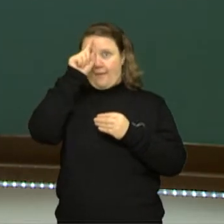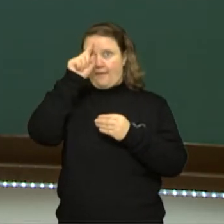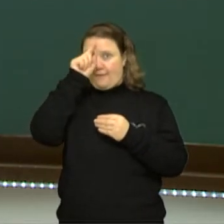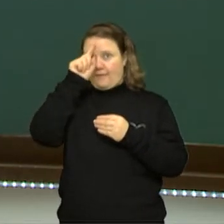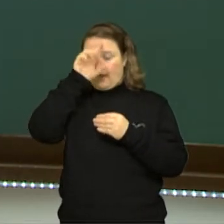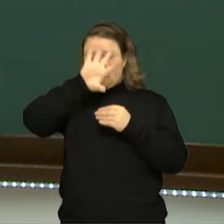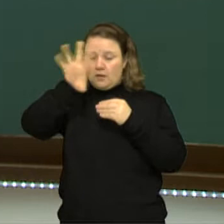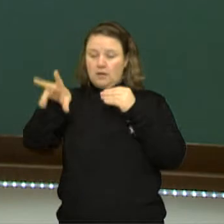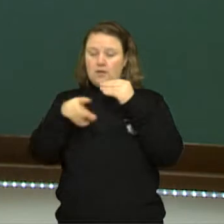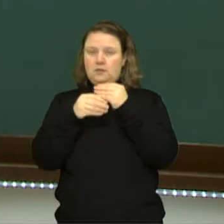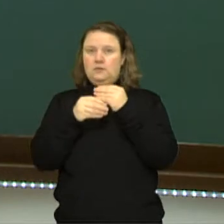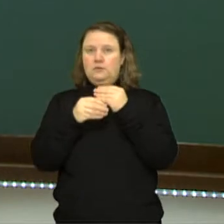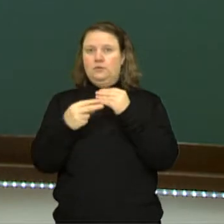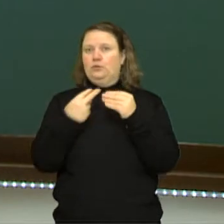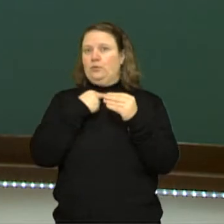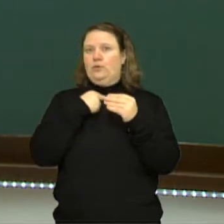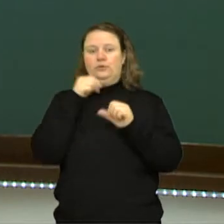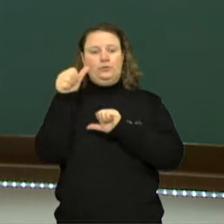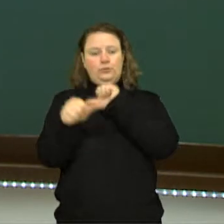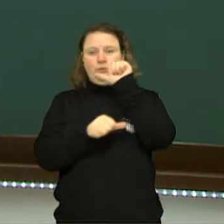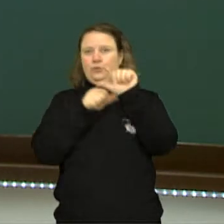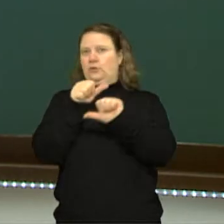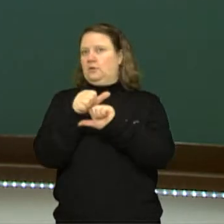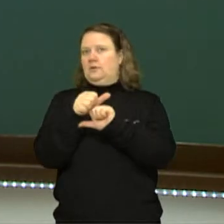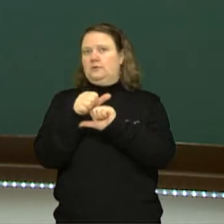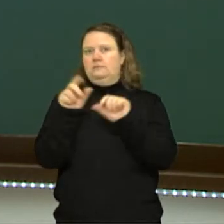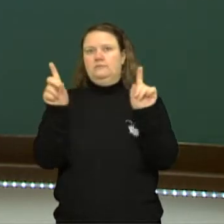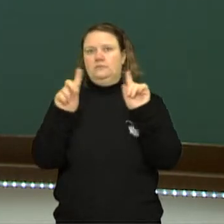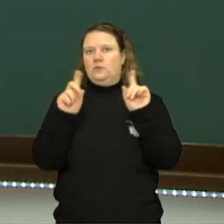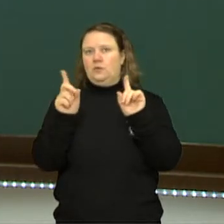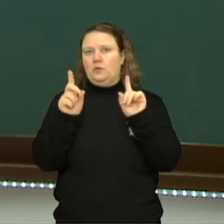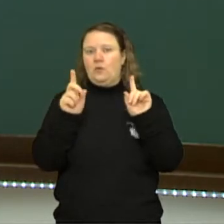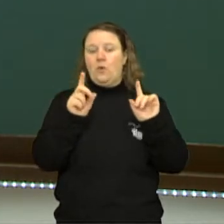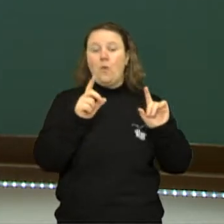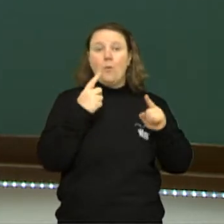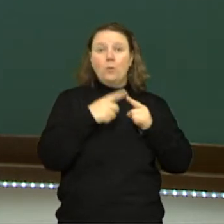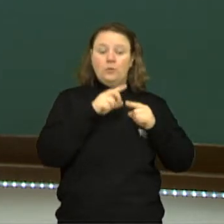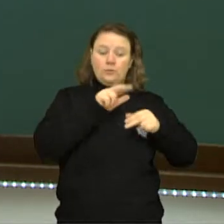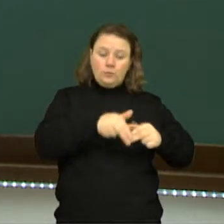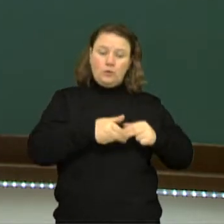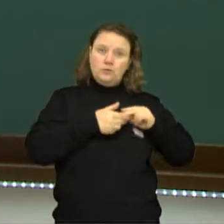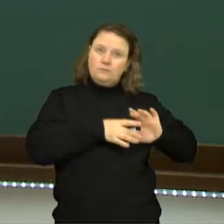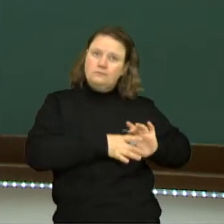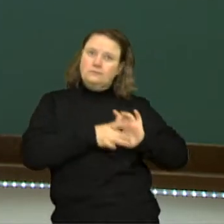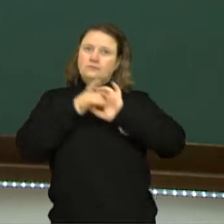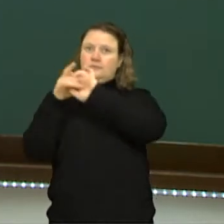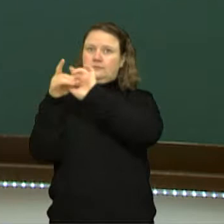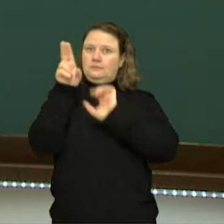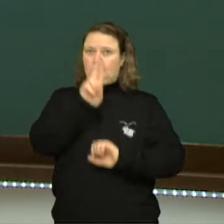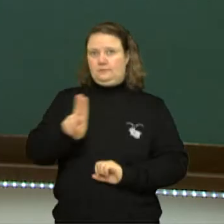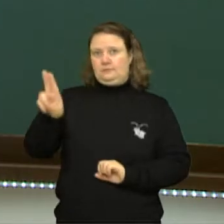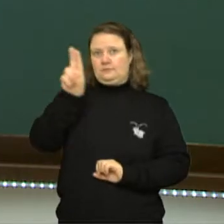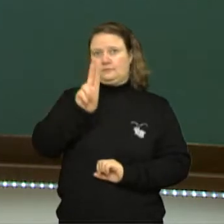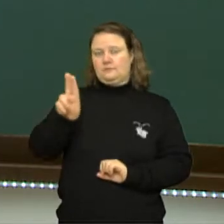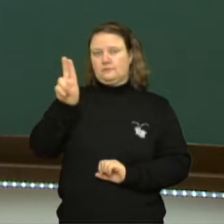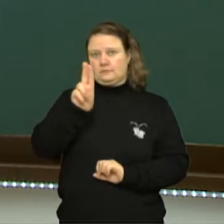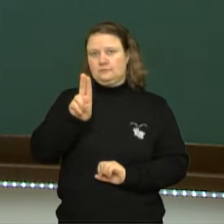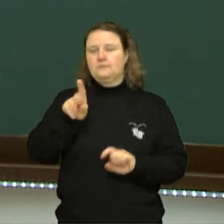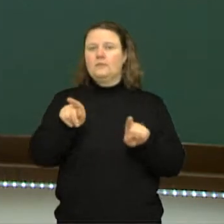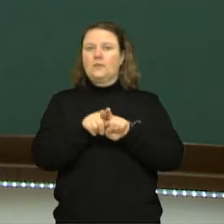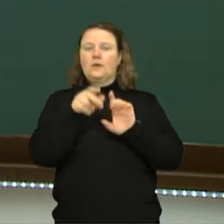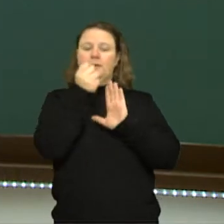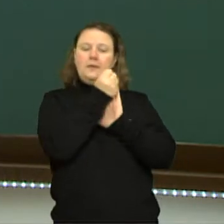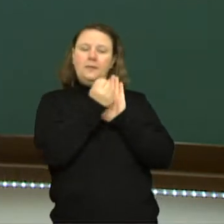de adição, você não pode trocar uma pela outra por conta do contexto de utilização, né? Os discourse markers também